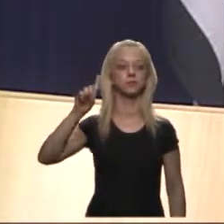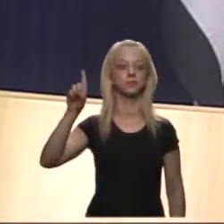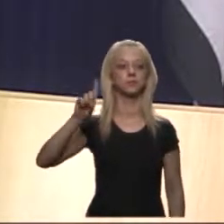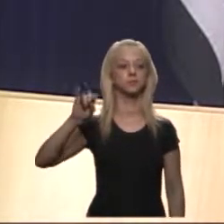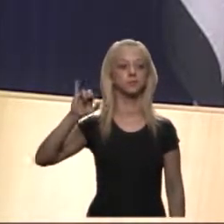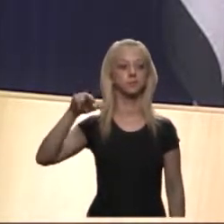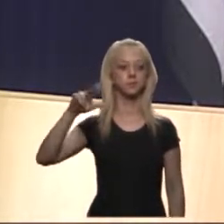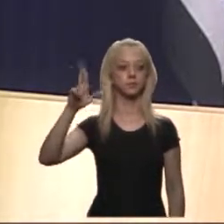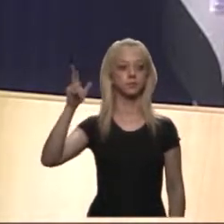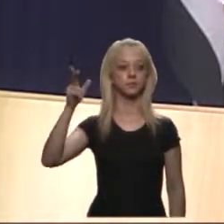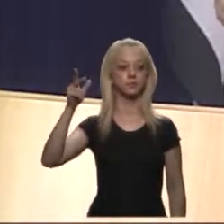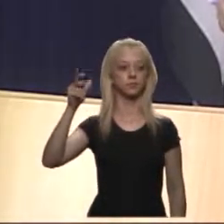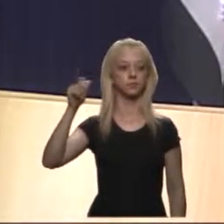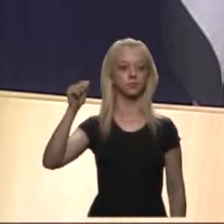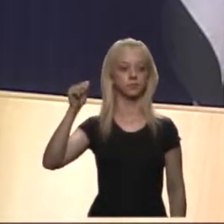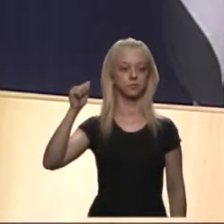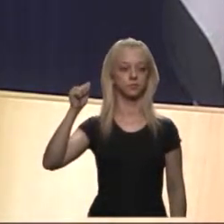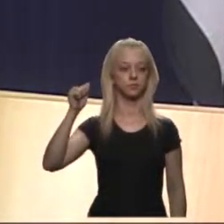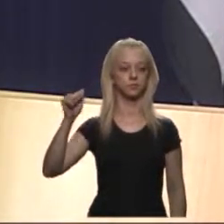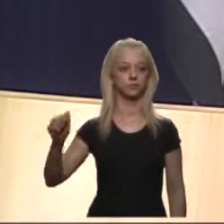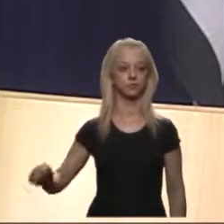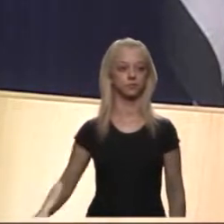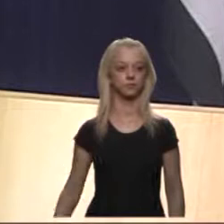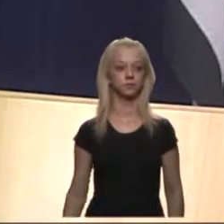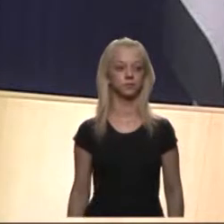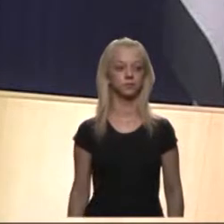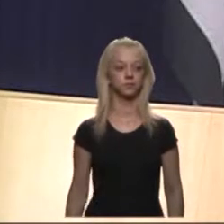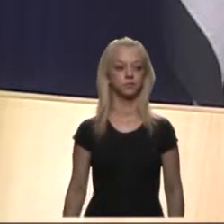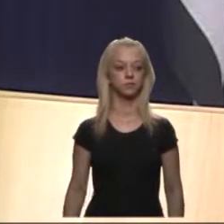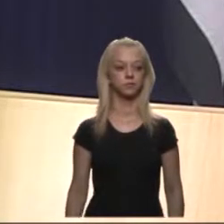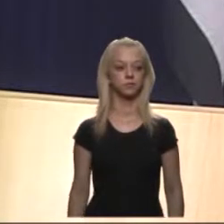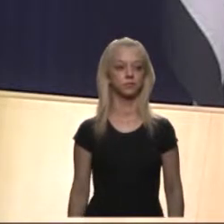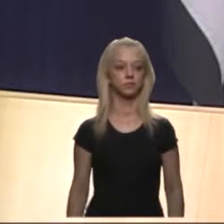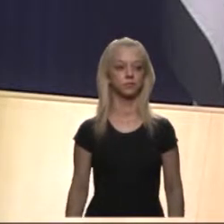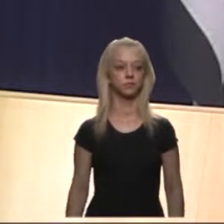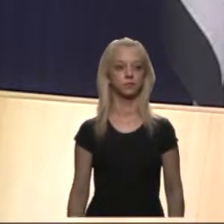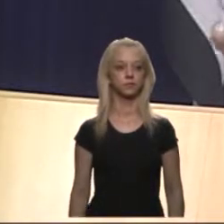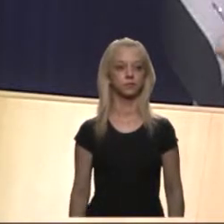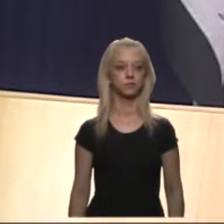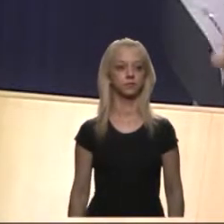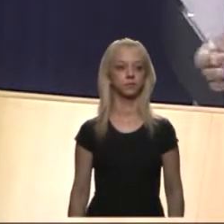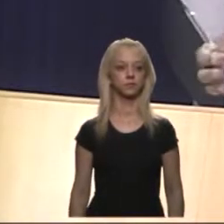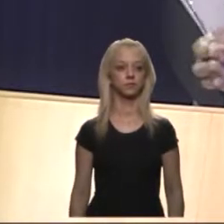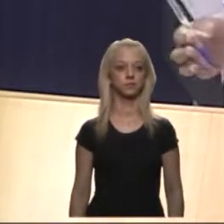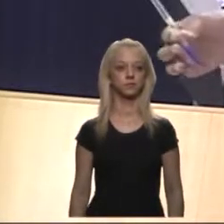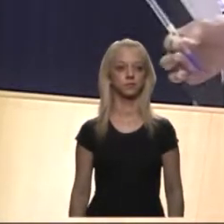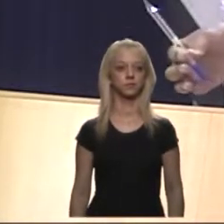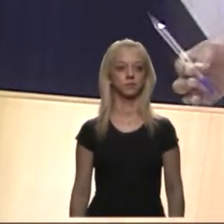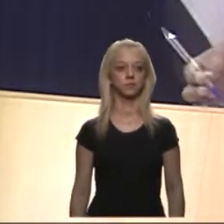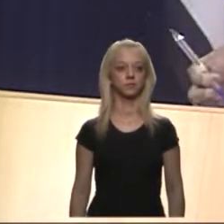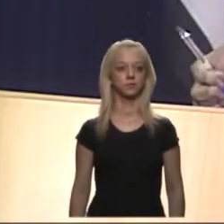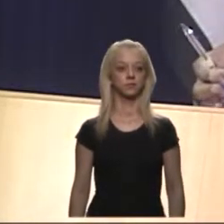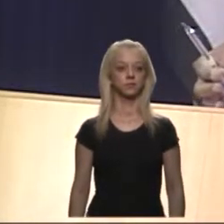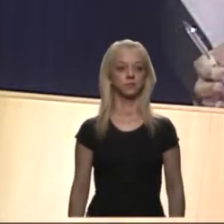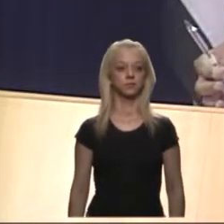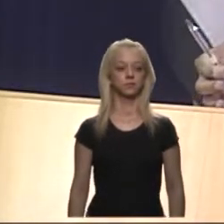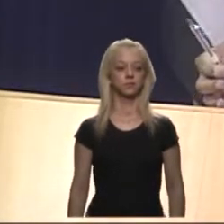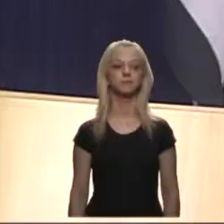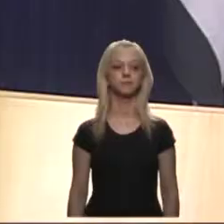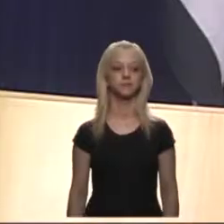onde é que comanda o a região do Vale inteiro o que tá na Santa Terezinha realmente uma inversão de